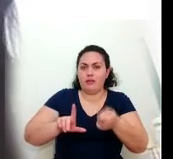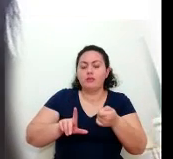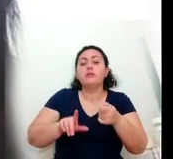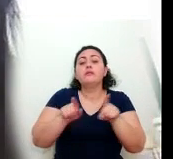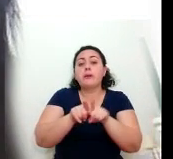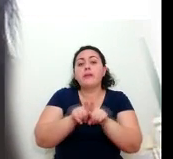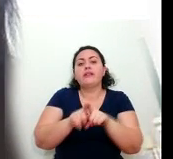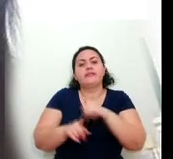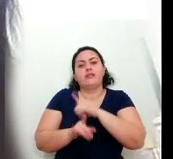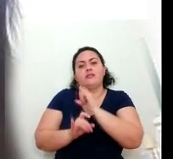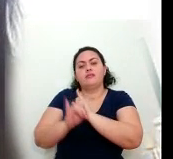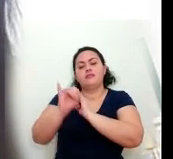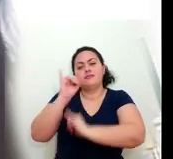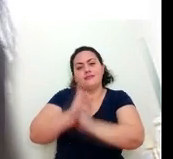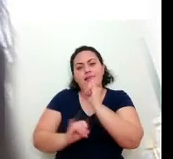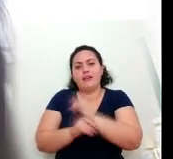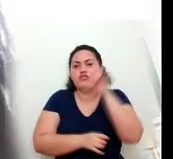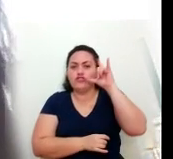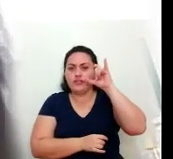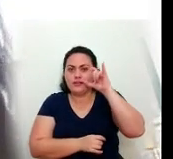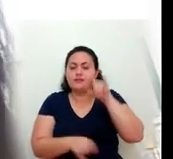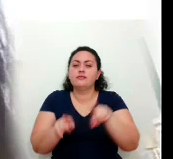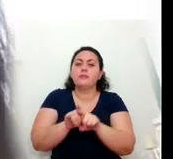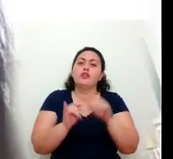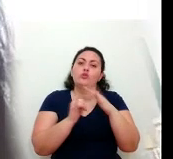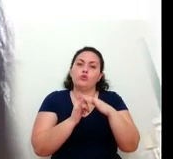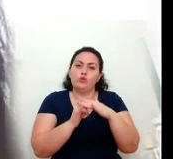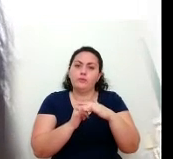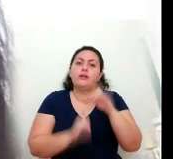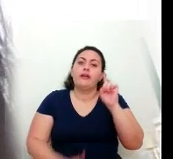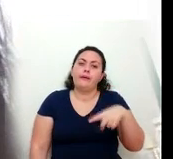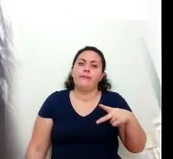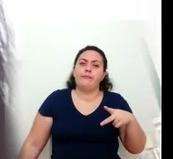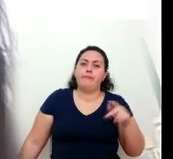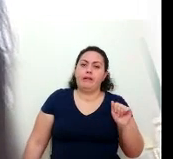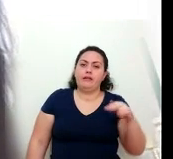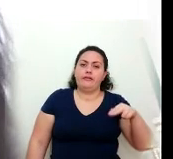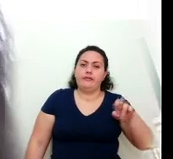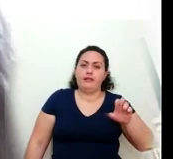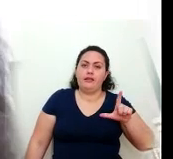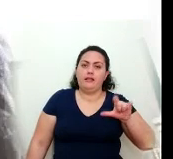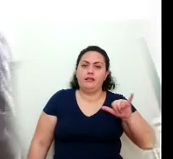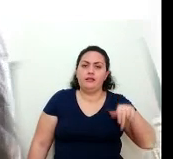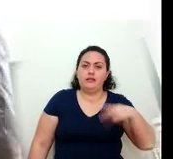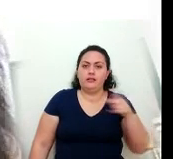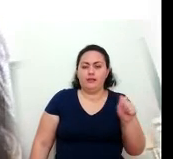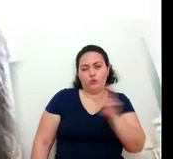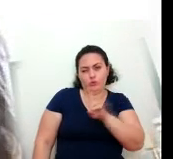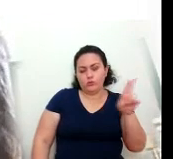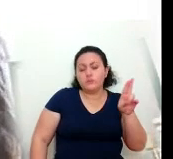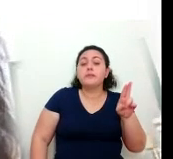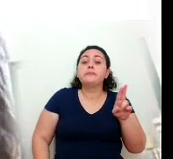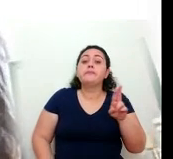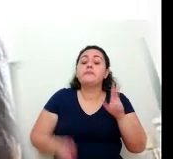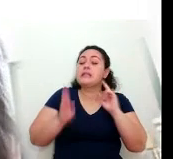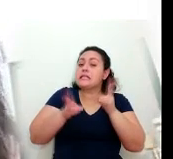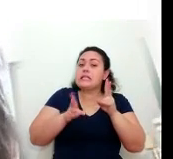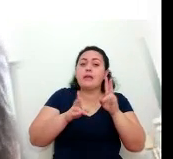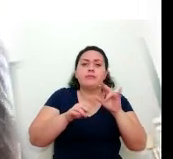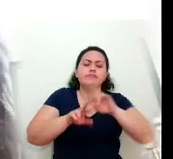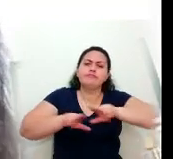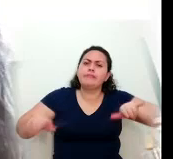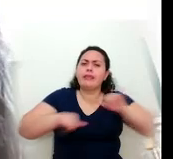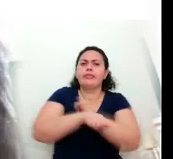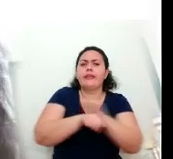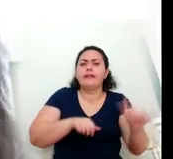tem, né, aqui no Instagram, mas tem no YouTube também, que é o Panelinha, E ali ela ensina várias técnicas bem caseiras,